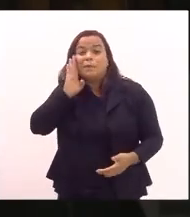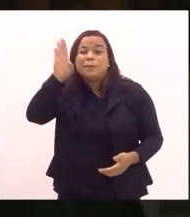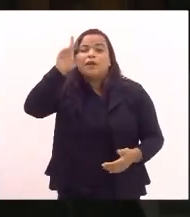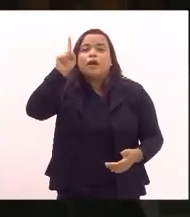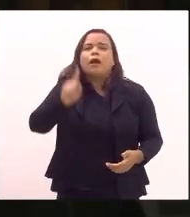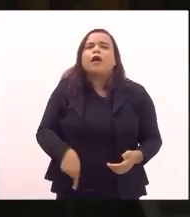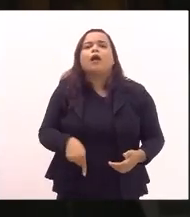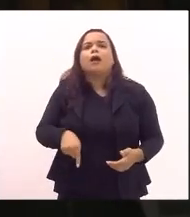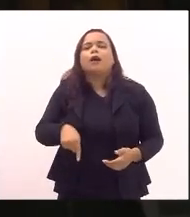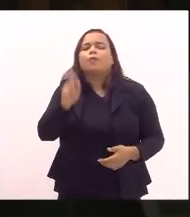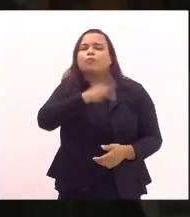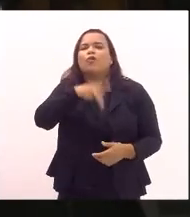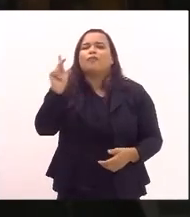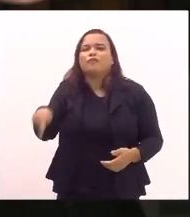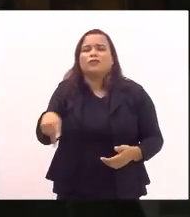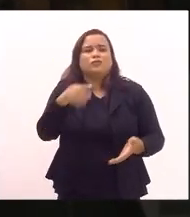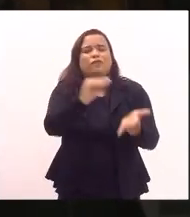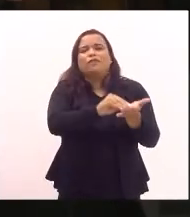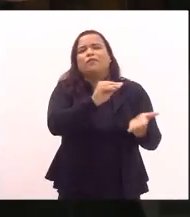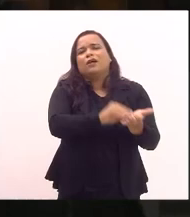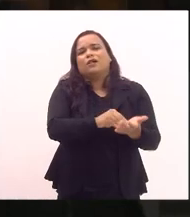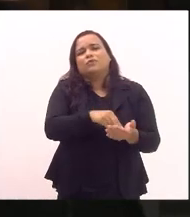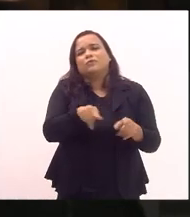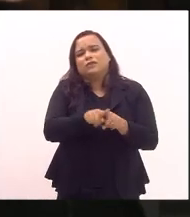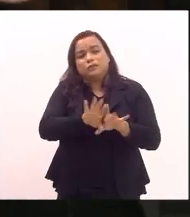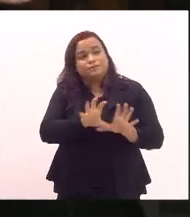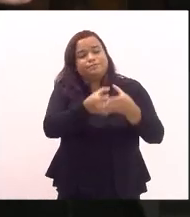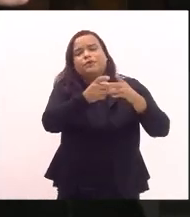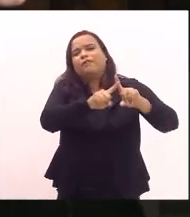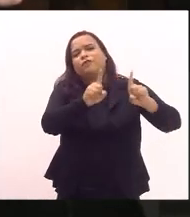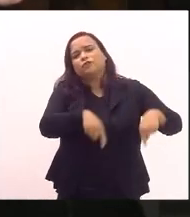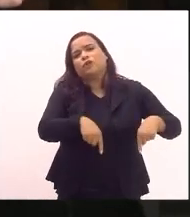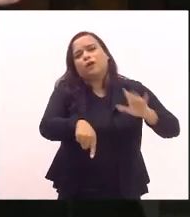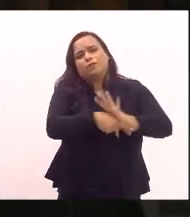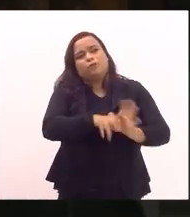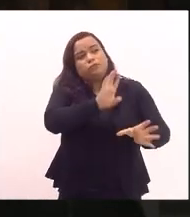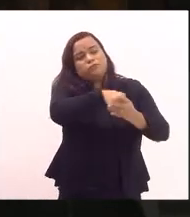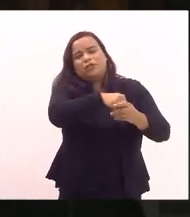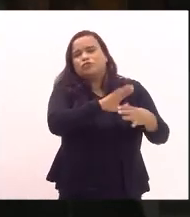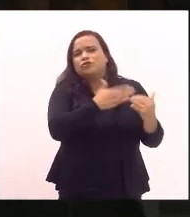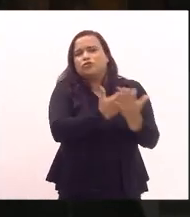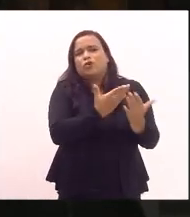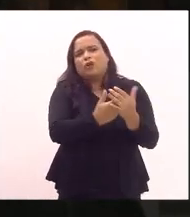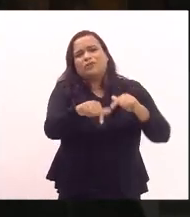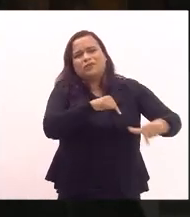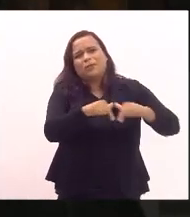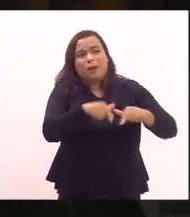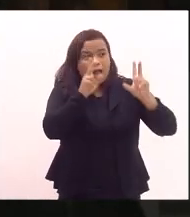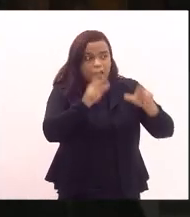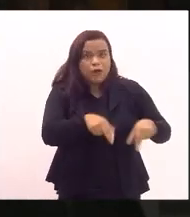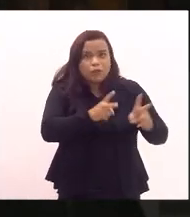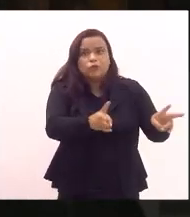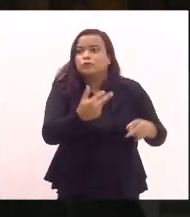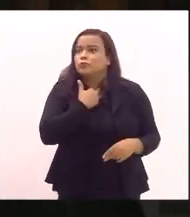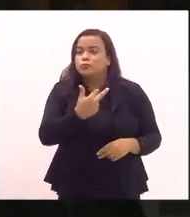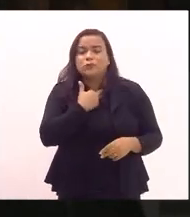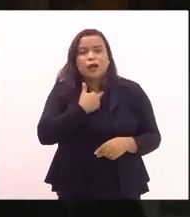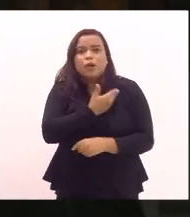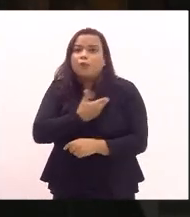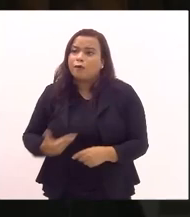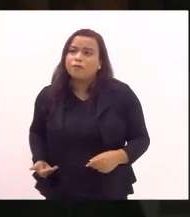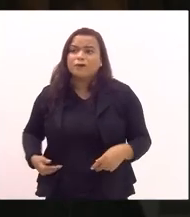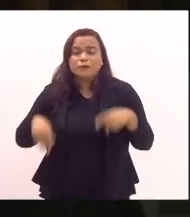a falta de professores mas a falta do conjunto de funcionários da realidade escolar não dá para continuar assim o